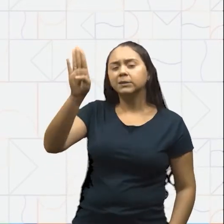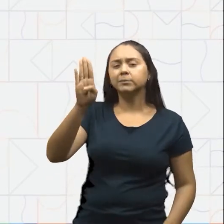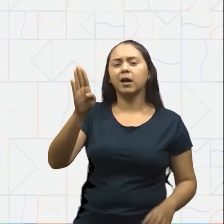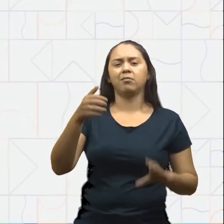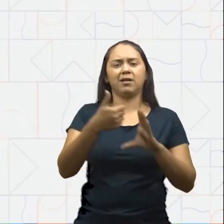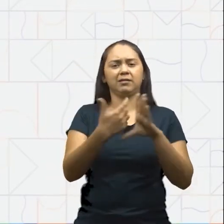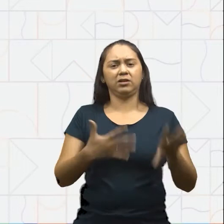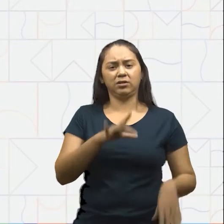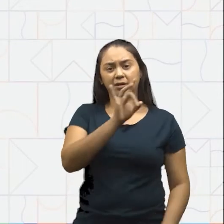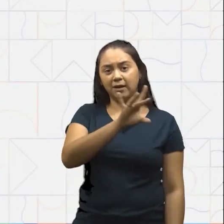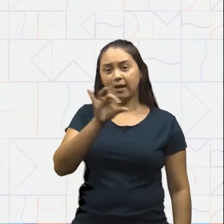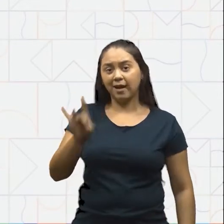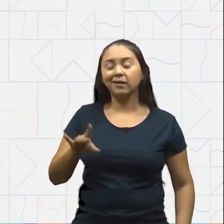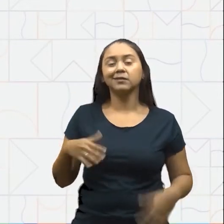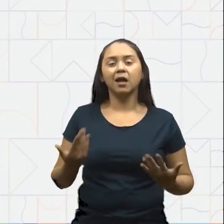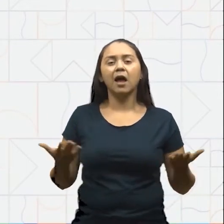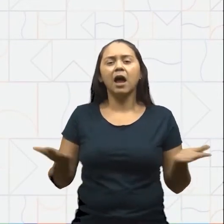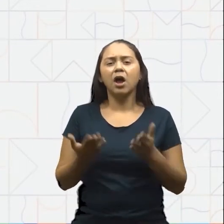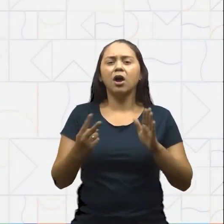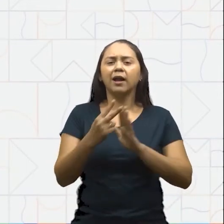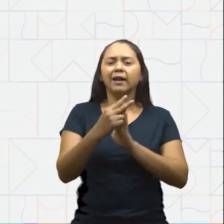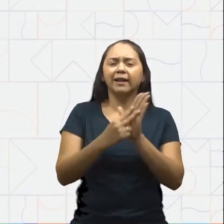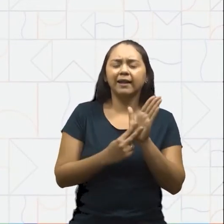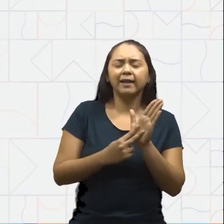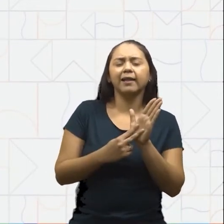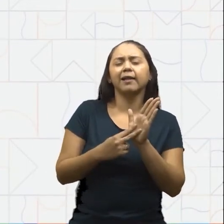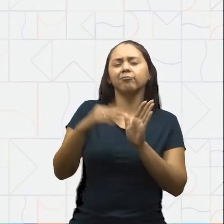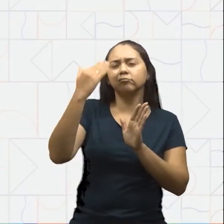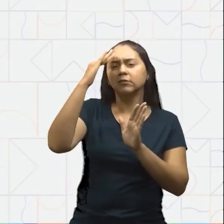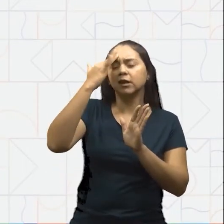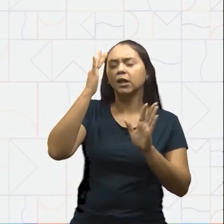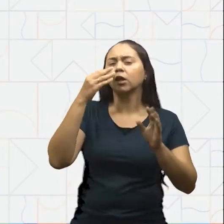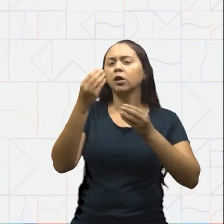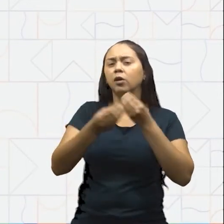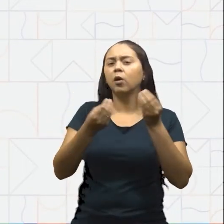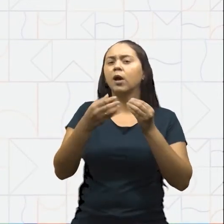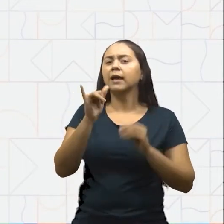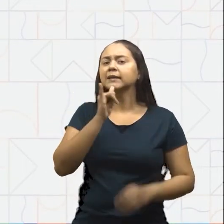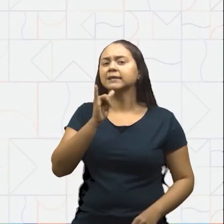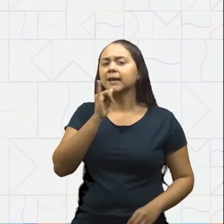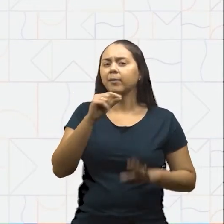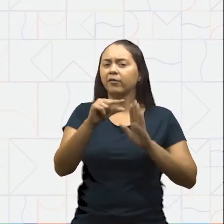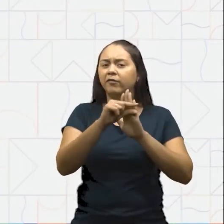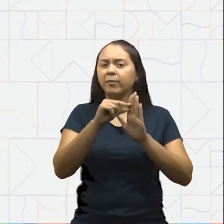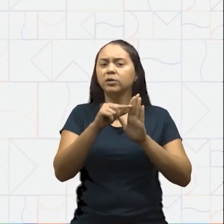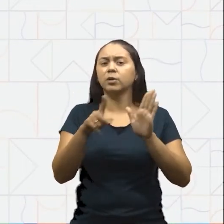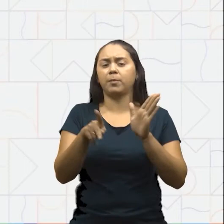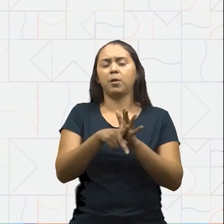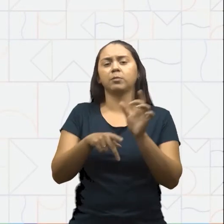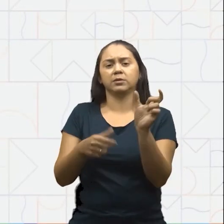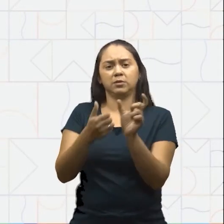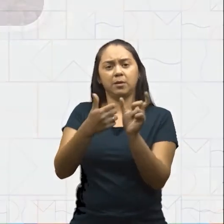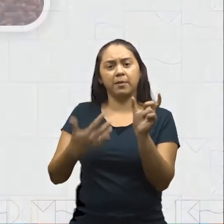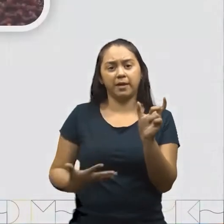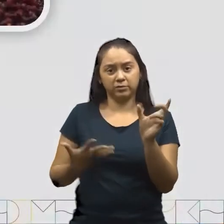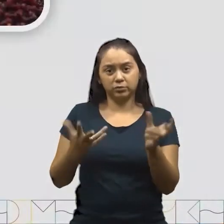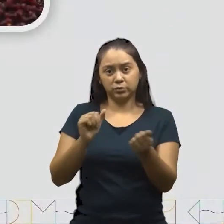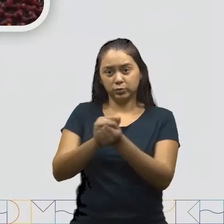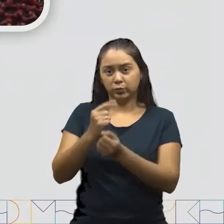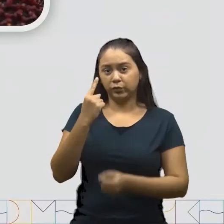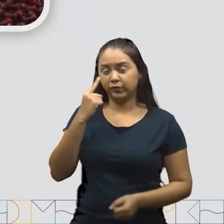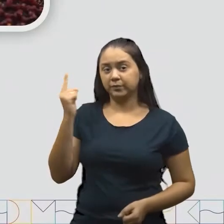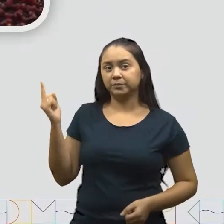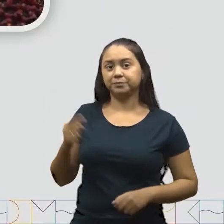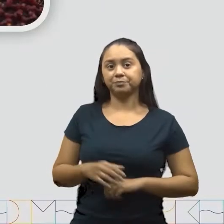verbete, que tal se a gente lesse e interpretasse um exemplo de verbete de enciclopédia? Venha comigo.